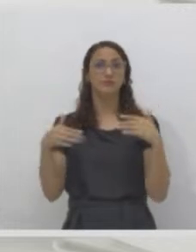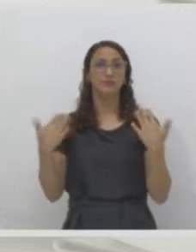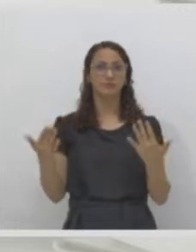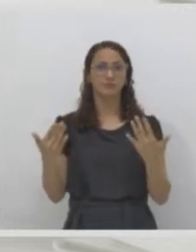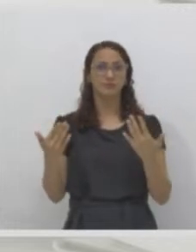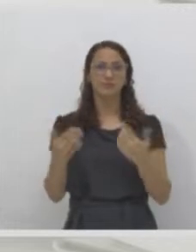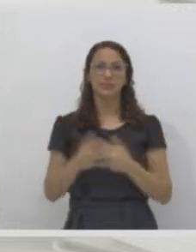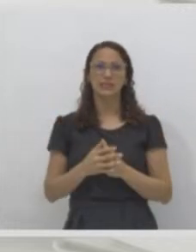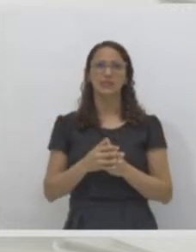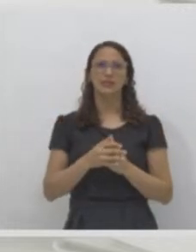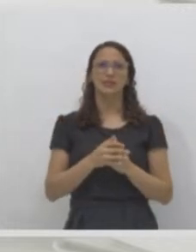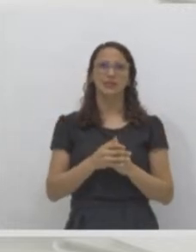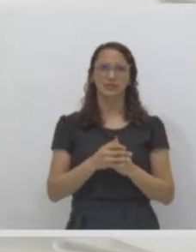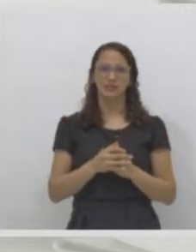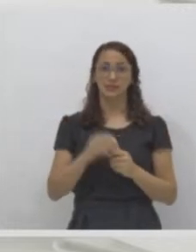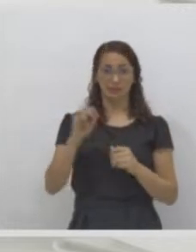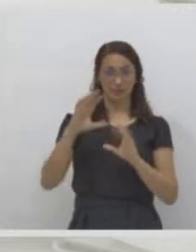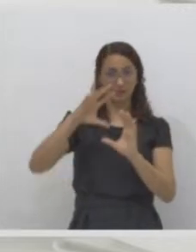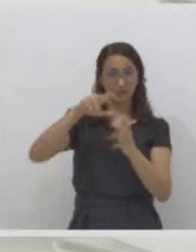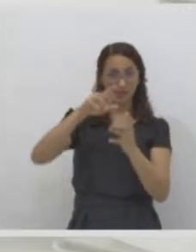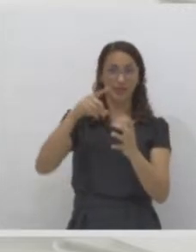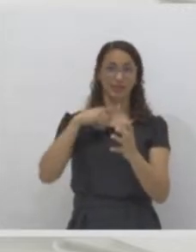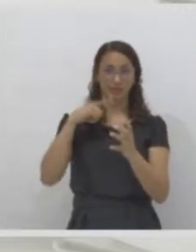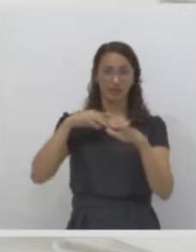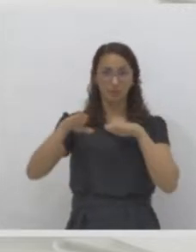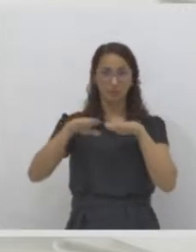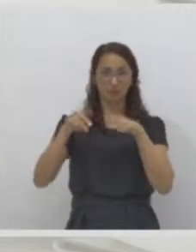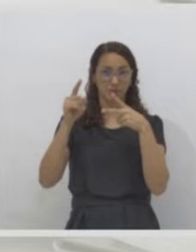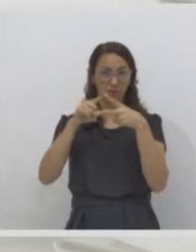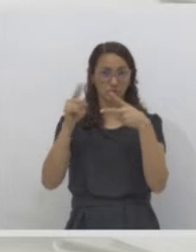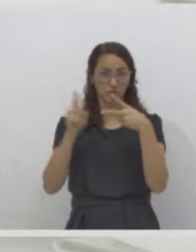Terra realiza esses 2 movimentos, rotação e translação?